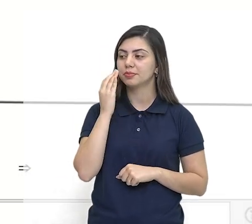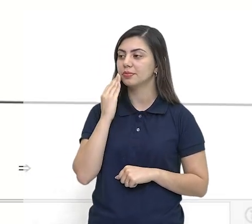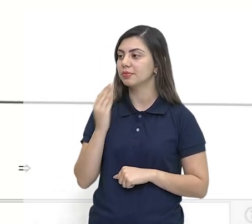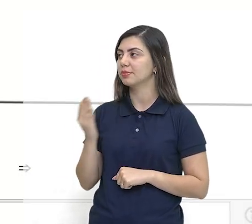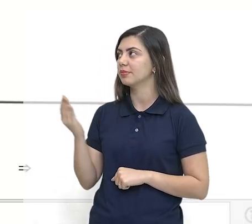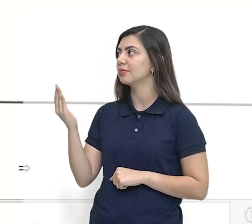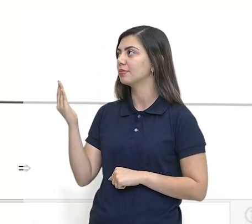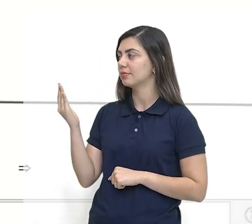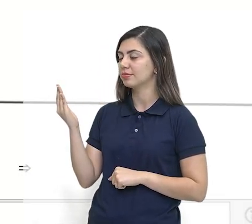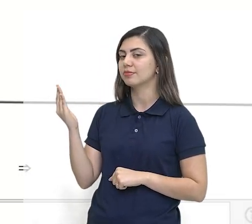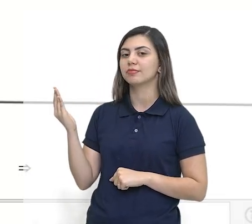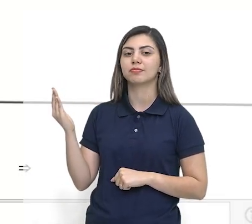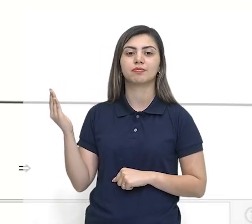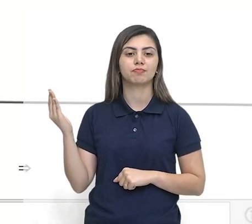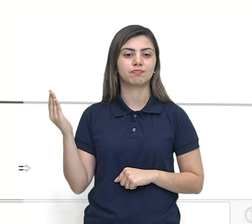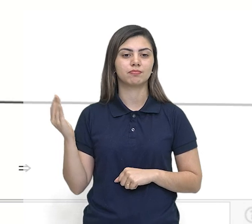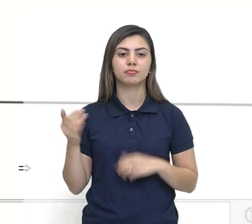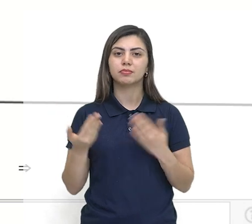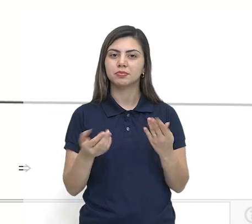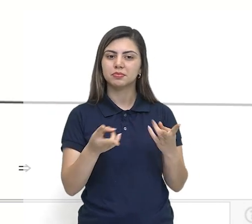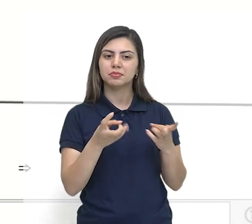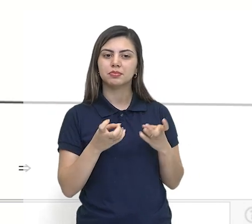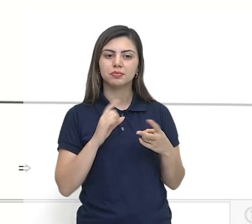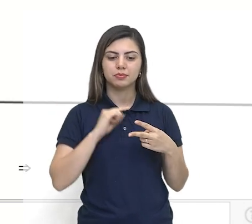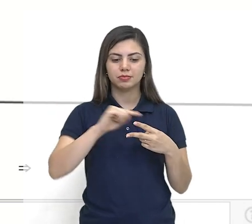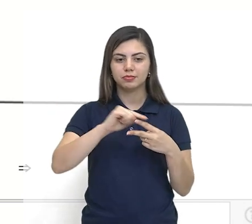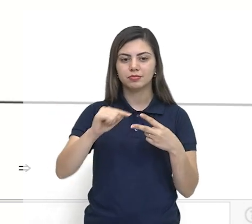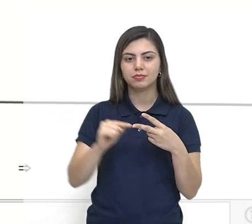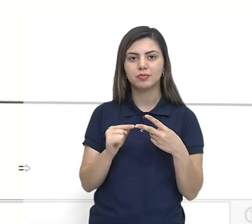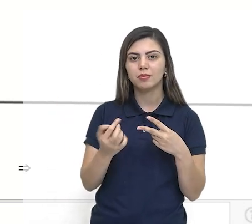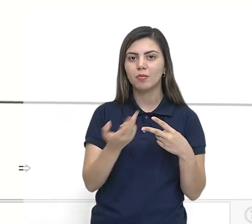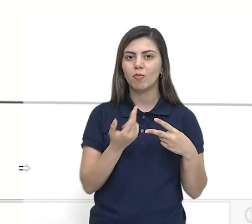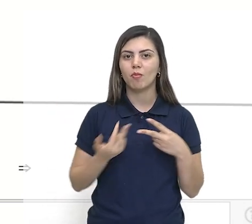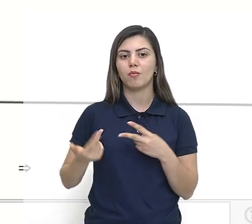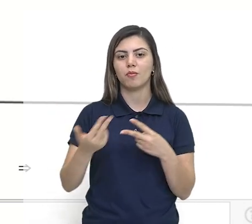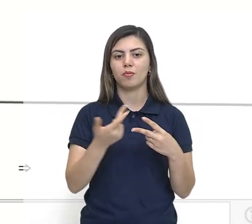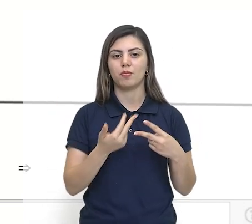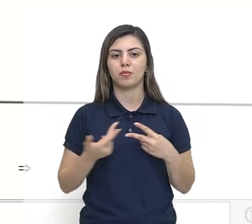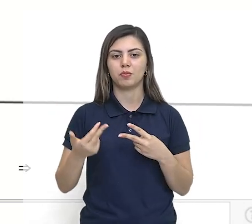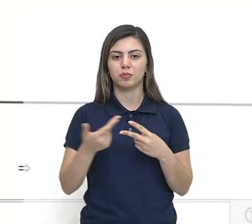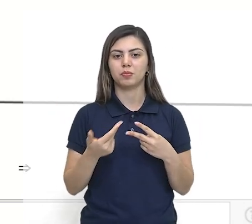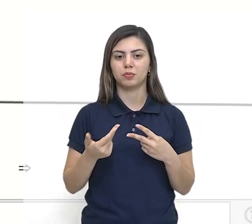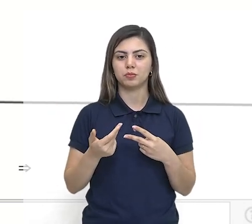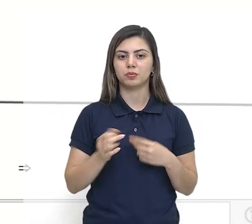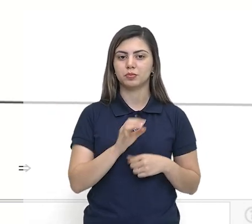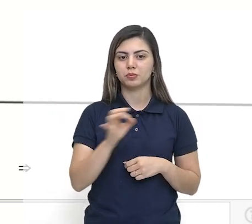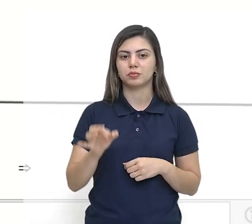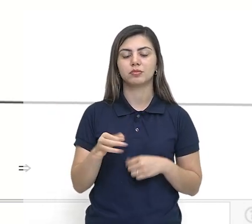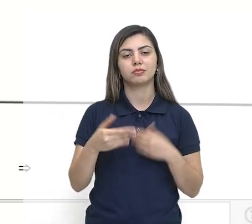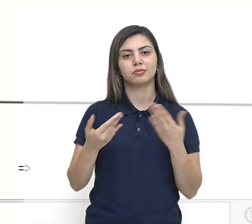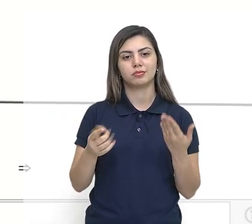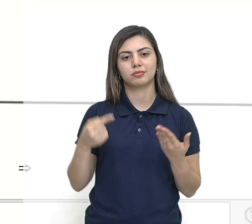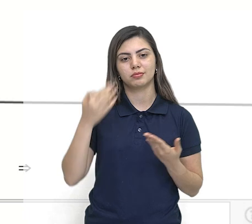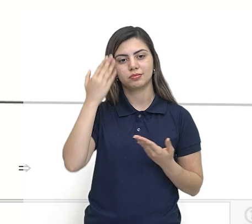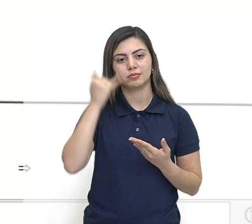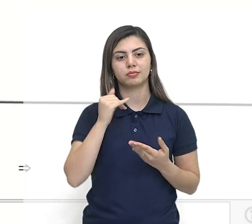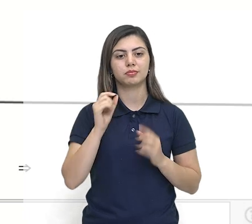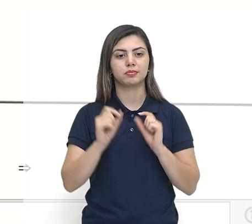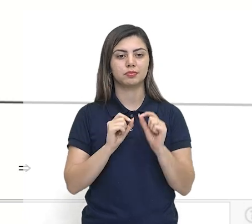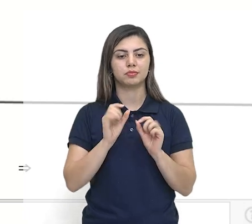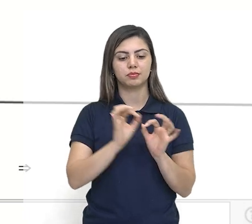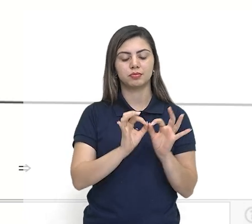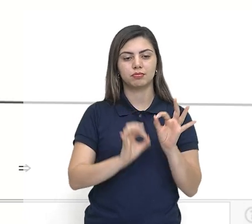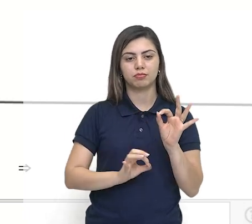eles, né, continuam com a mesma medida, ó. Esses lados aqui vão ser iguais, por isso que eles são chamados